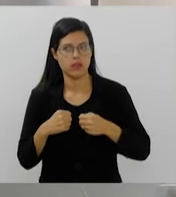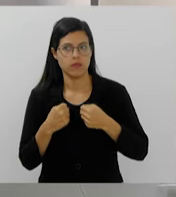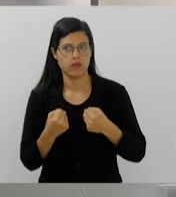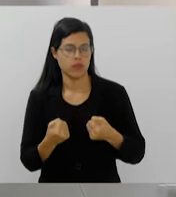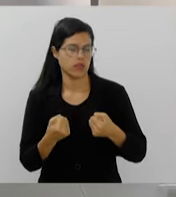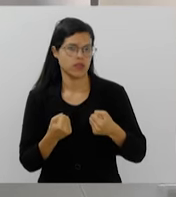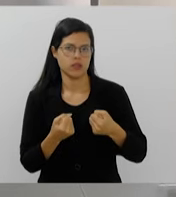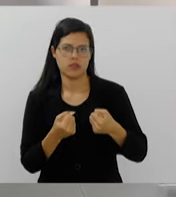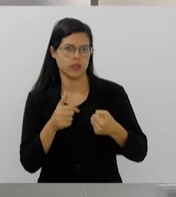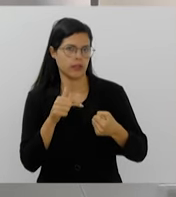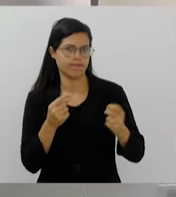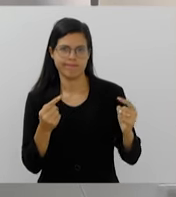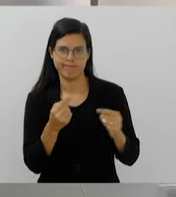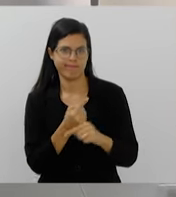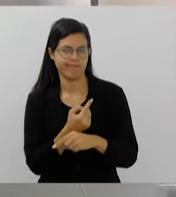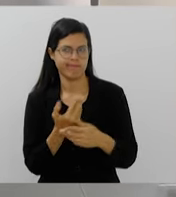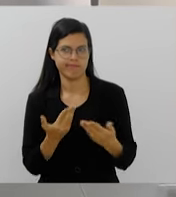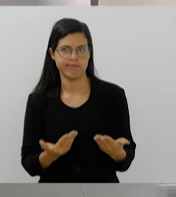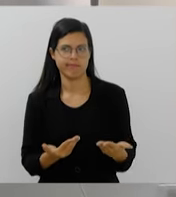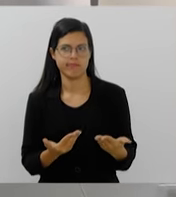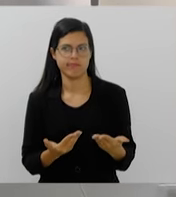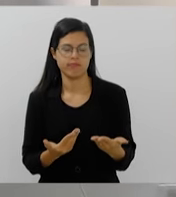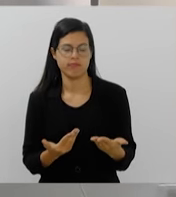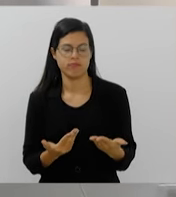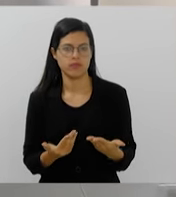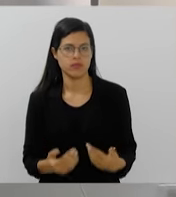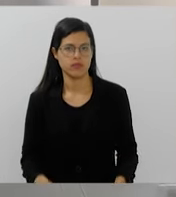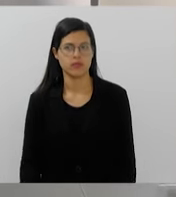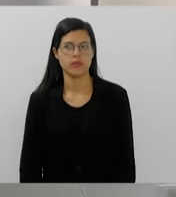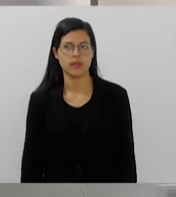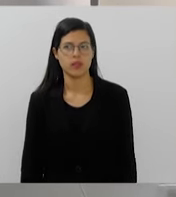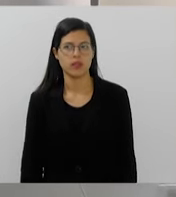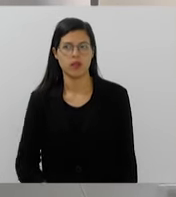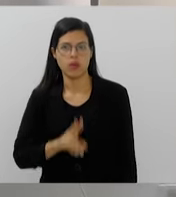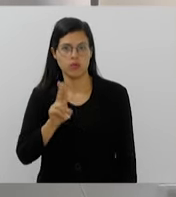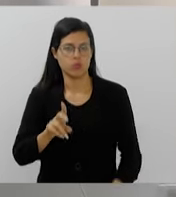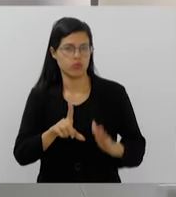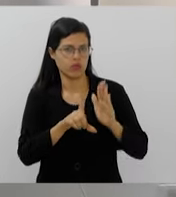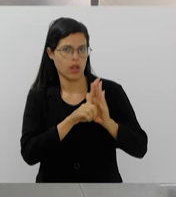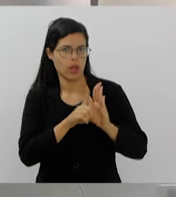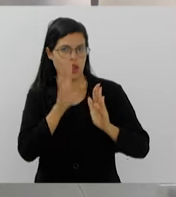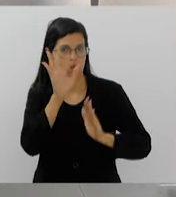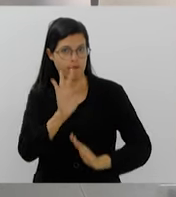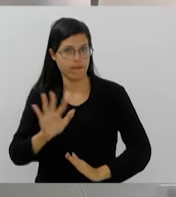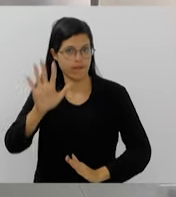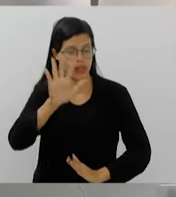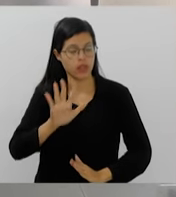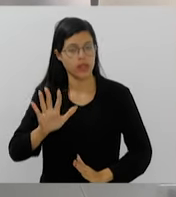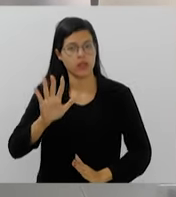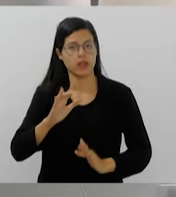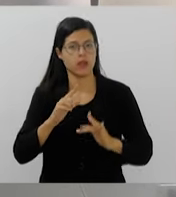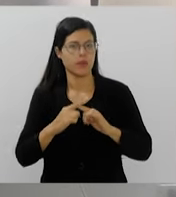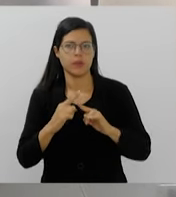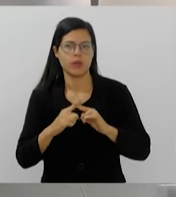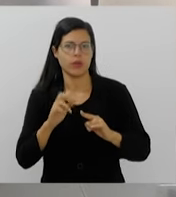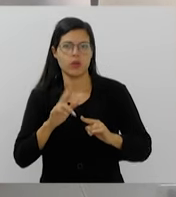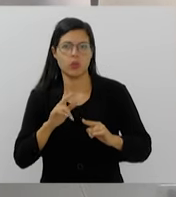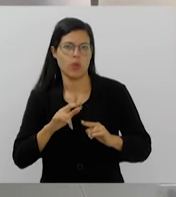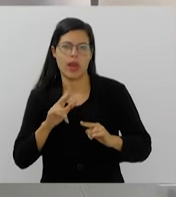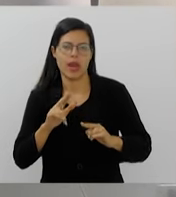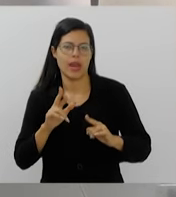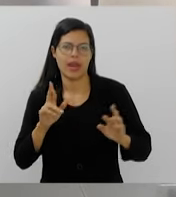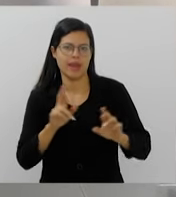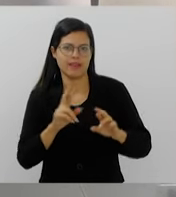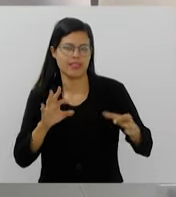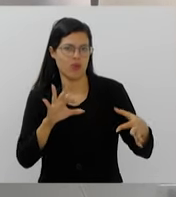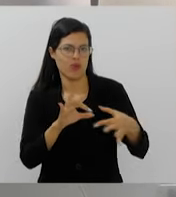razão, salvo o melhor juízo, na questão da aplicação da lei federal, é justamente porque não se trata de relação seletizada, mas de relação